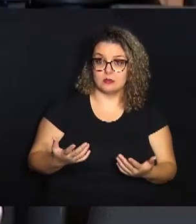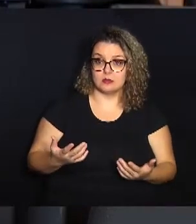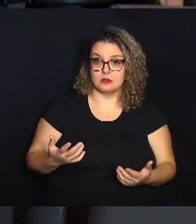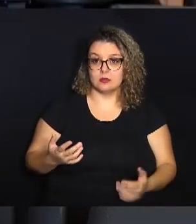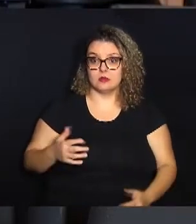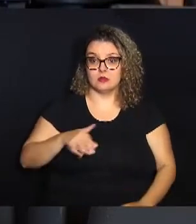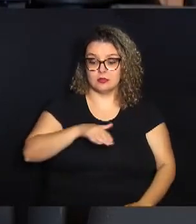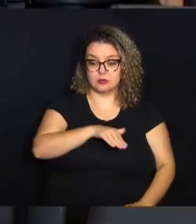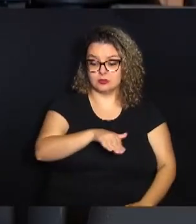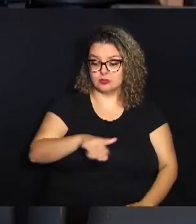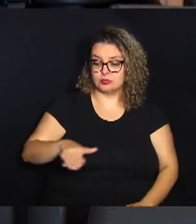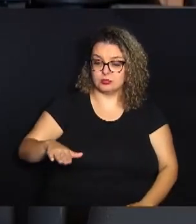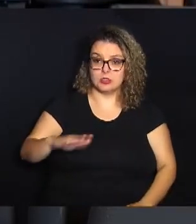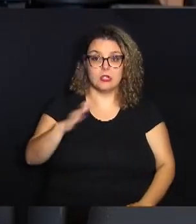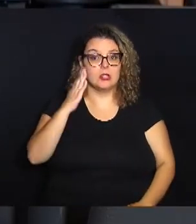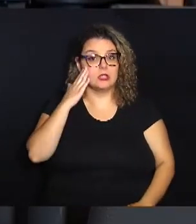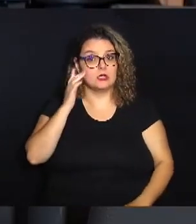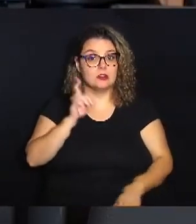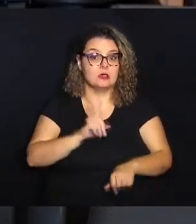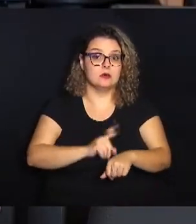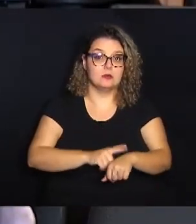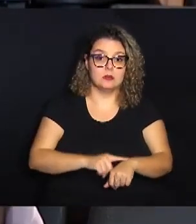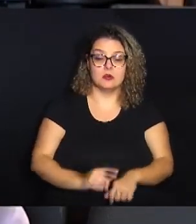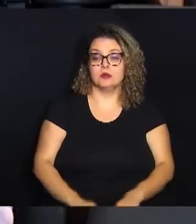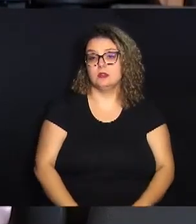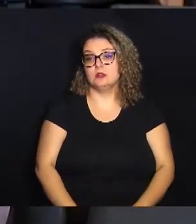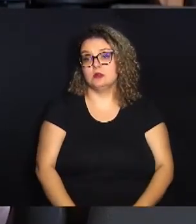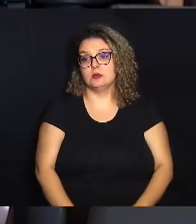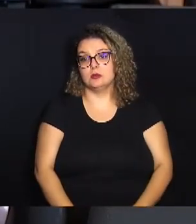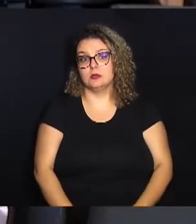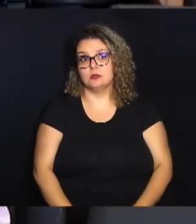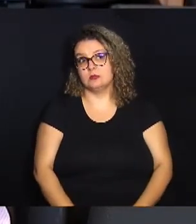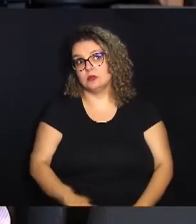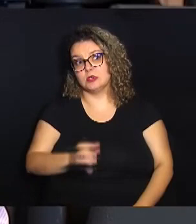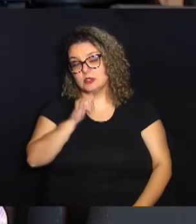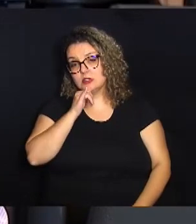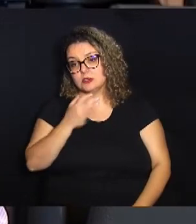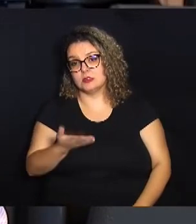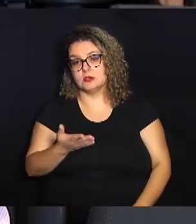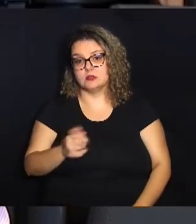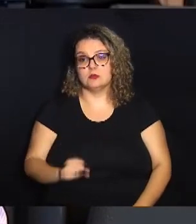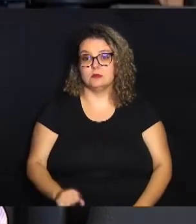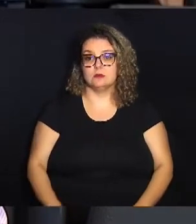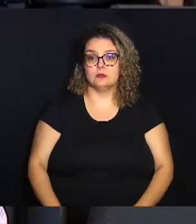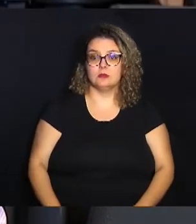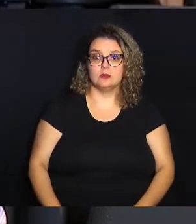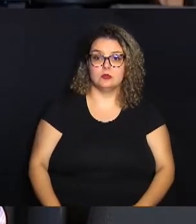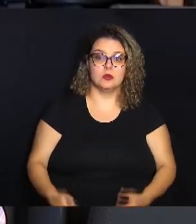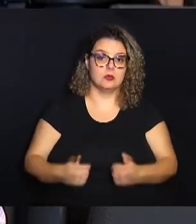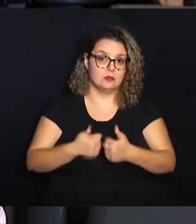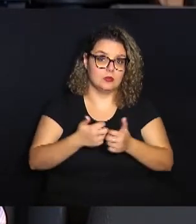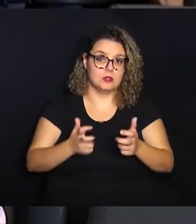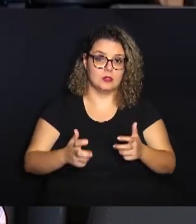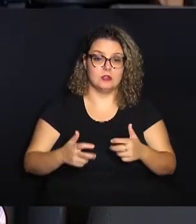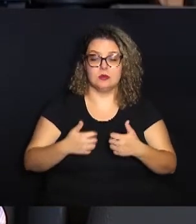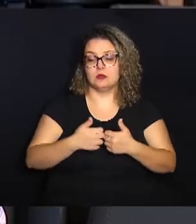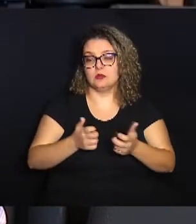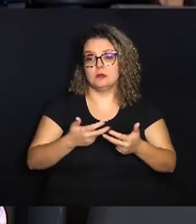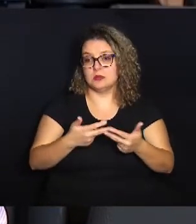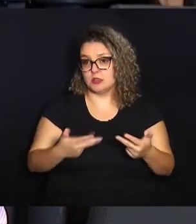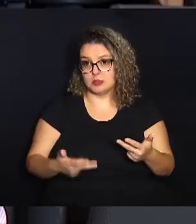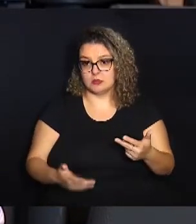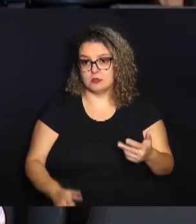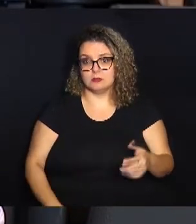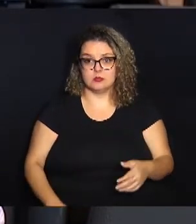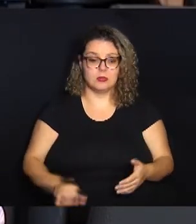Que as pessoas saibam, por exemplo, o horário que vai, nesse caso, por exemplo, um transporte que passaria